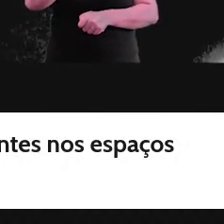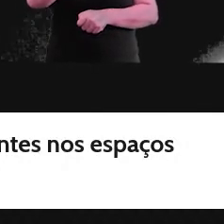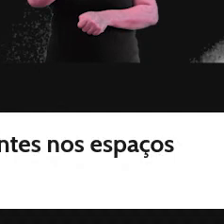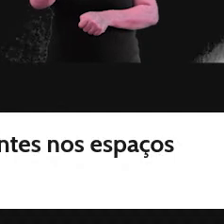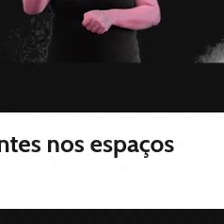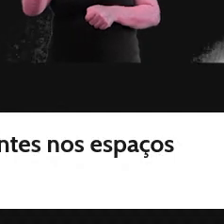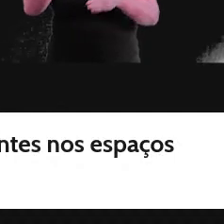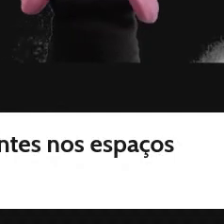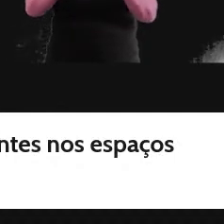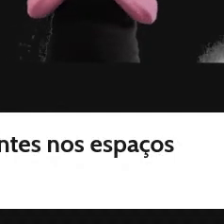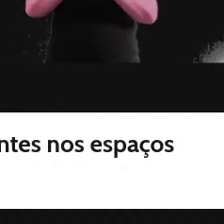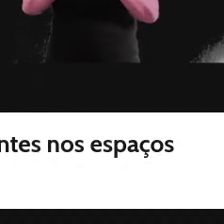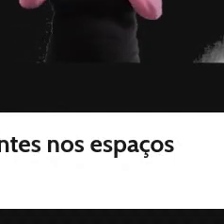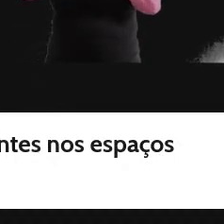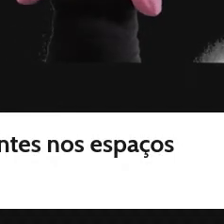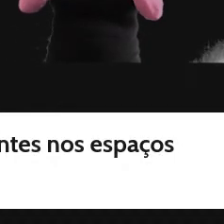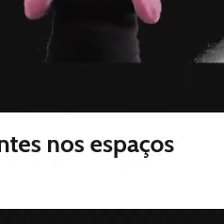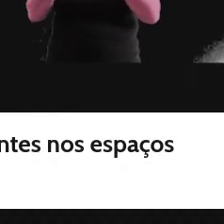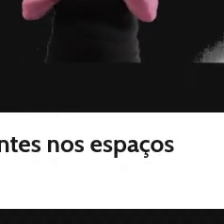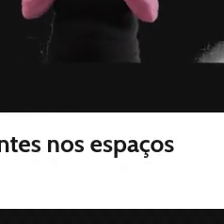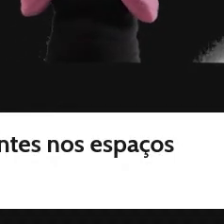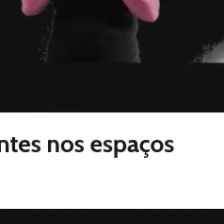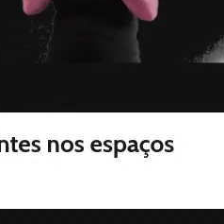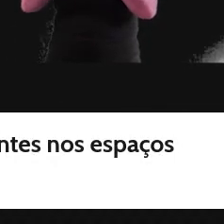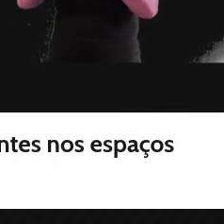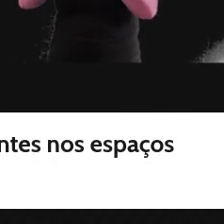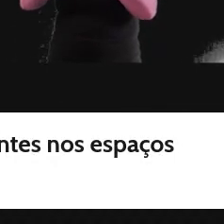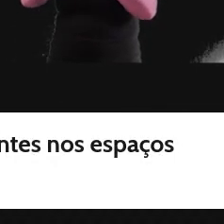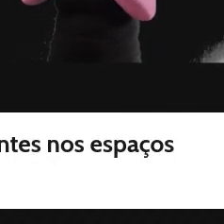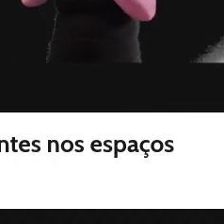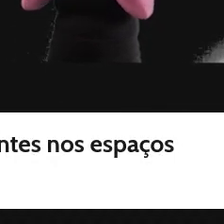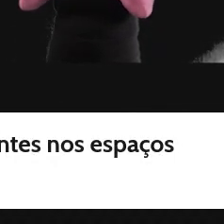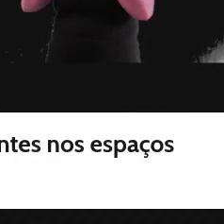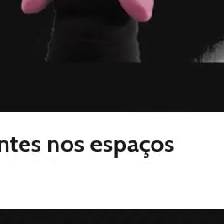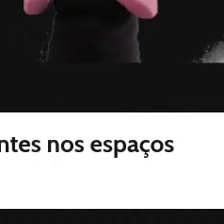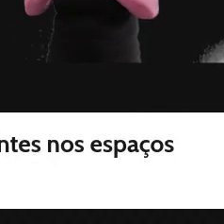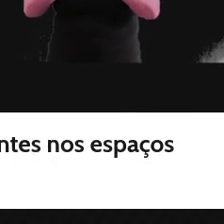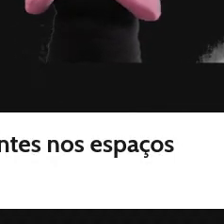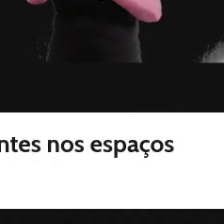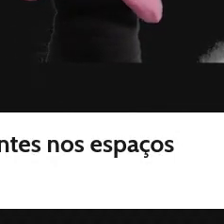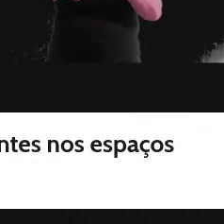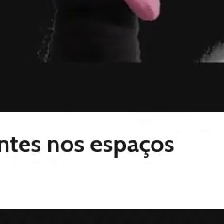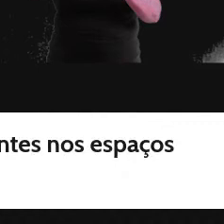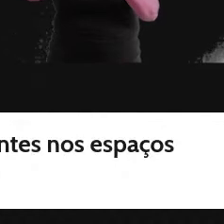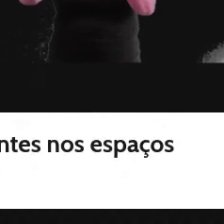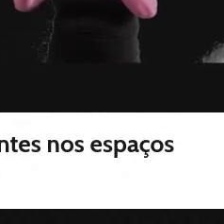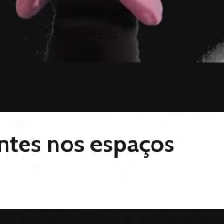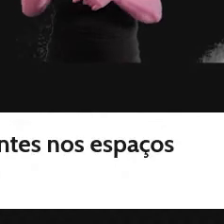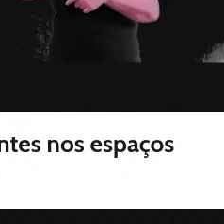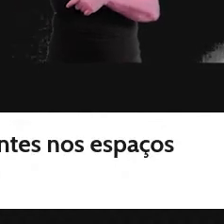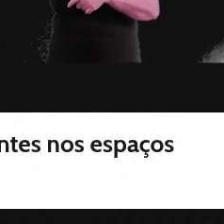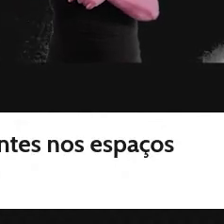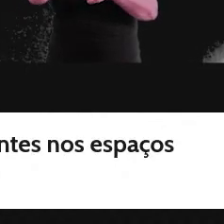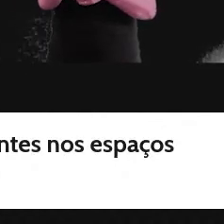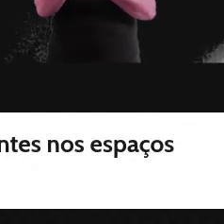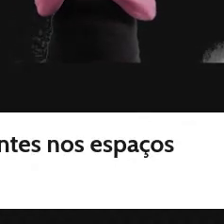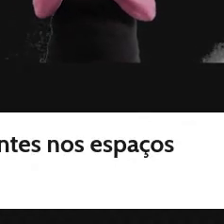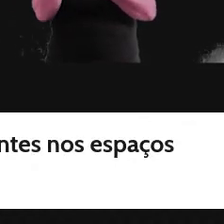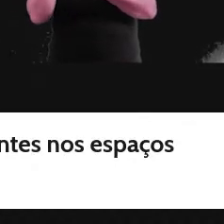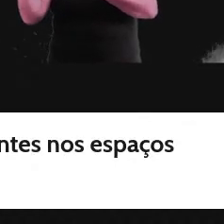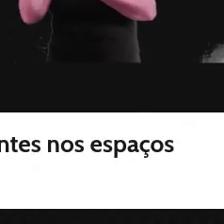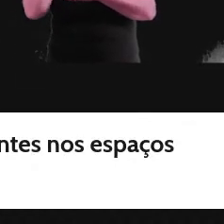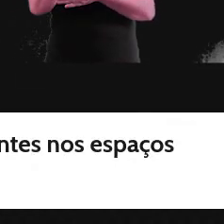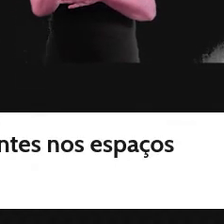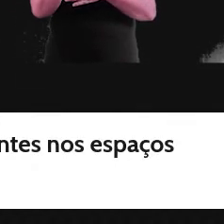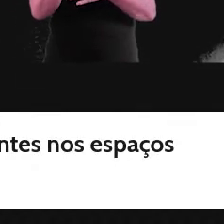rede social, a gente já tem que pensar na acessibilidade, porque são esses os primeiros locais que a pessoa vai procurar para fazer uma visita